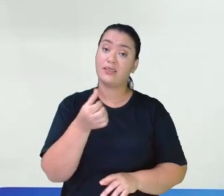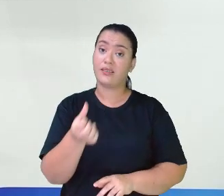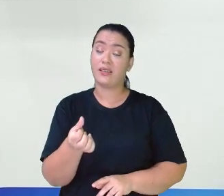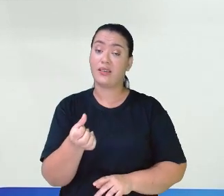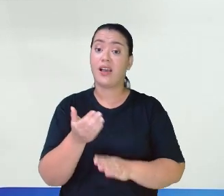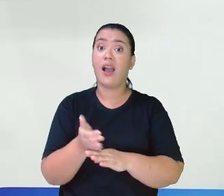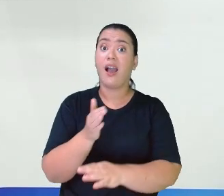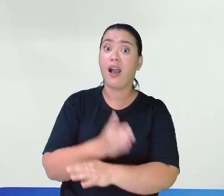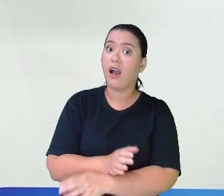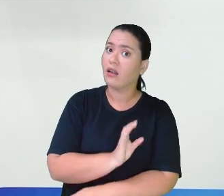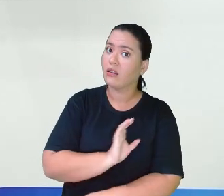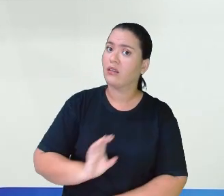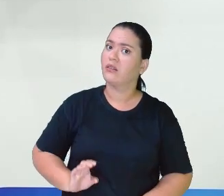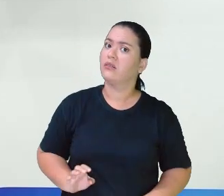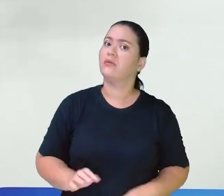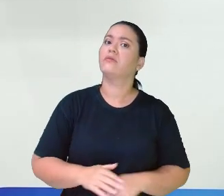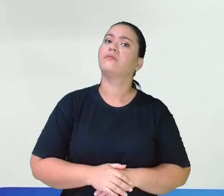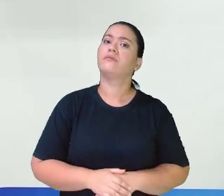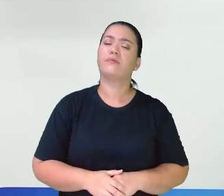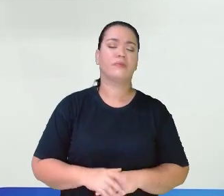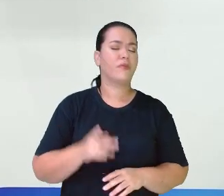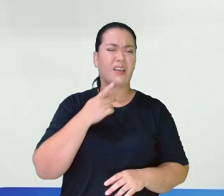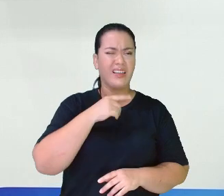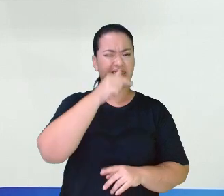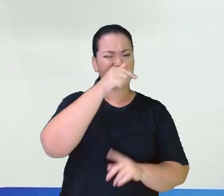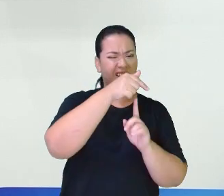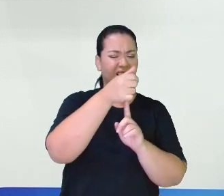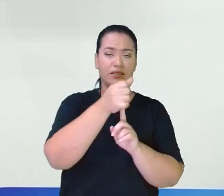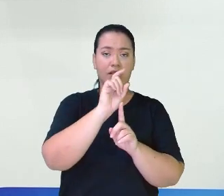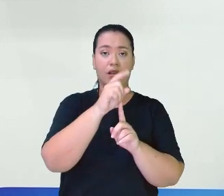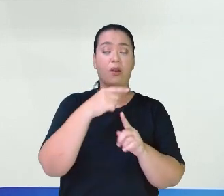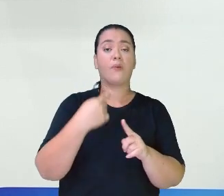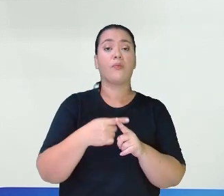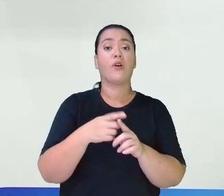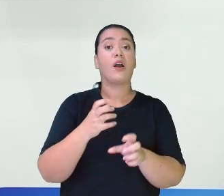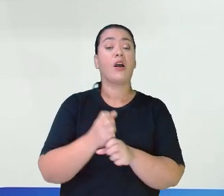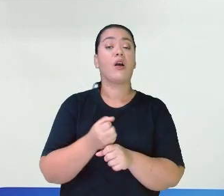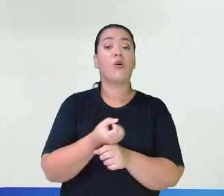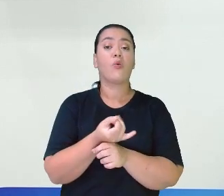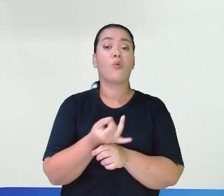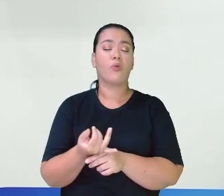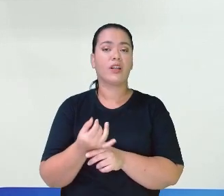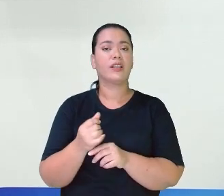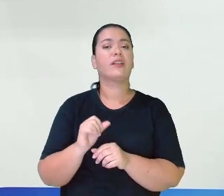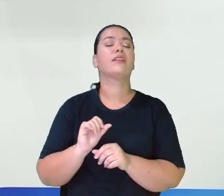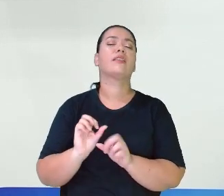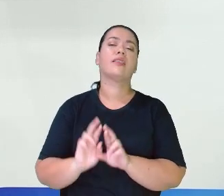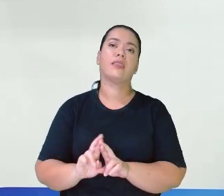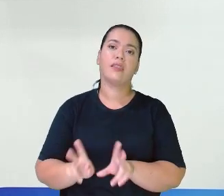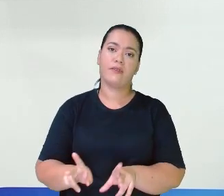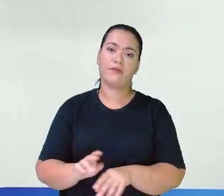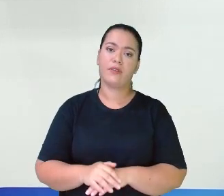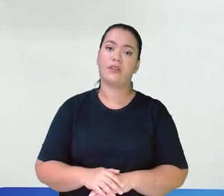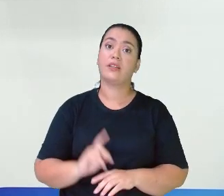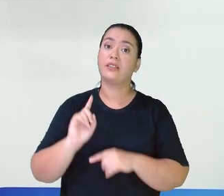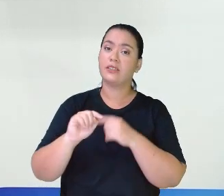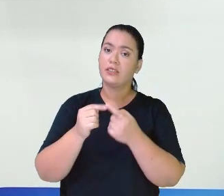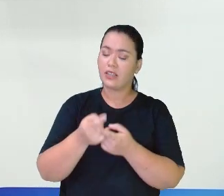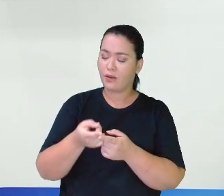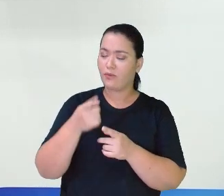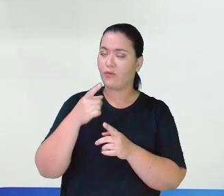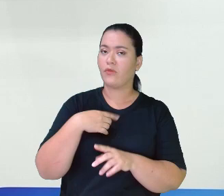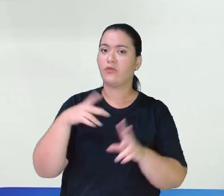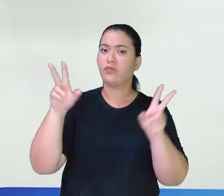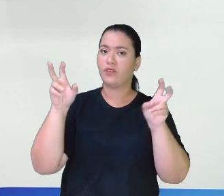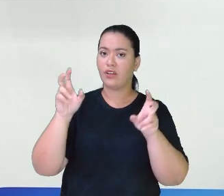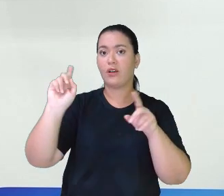Cristo. Professora, ele nasceu no 7, depois voltou para o 6, é porque a contagem é diferente, tá? Antes de Cristo, depois de Cristo, mas isso aí vai ficar um assunto